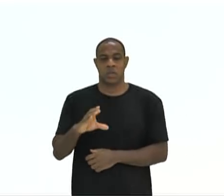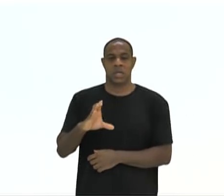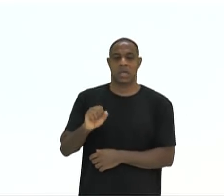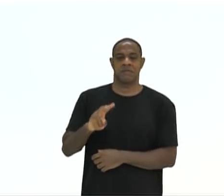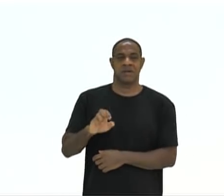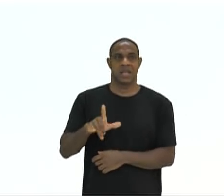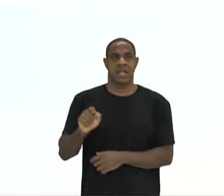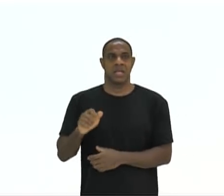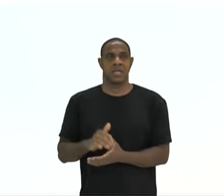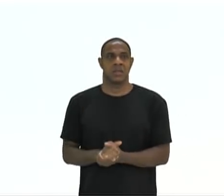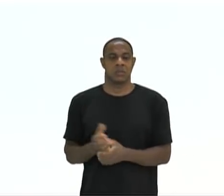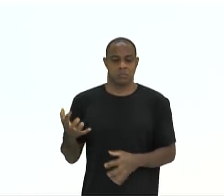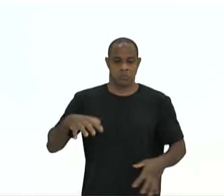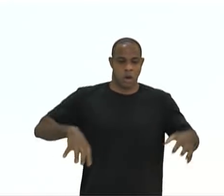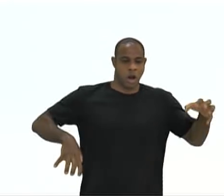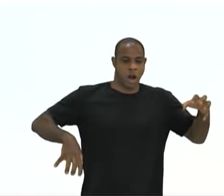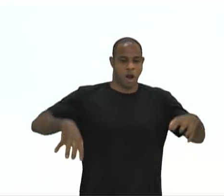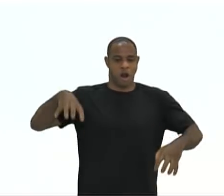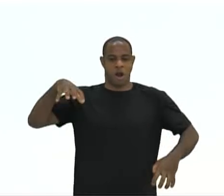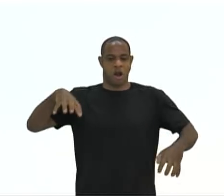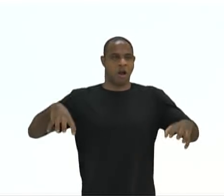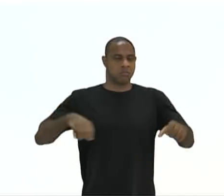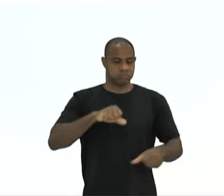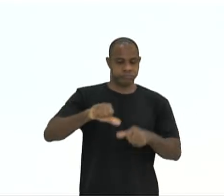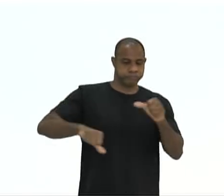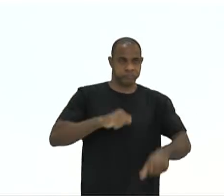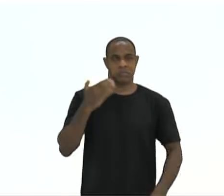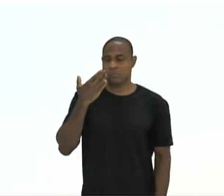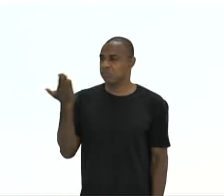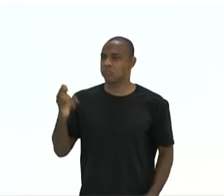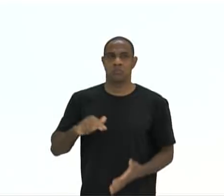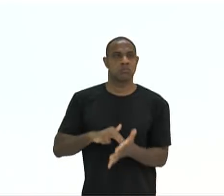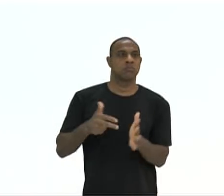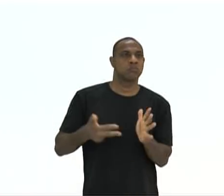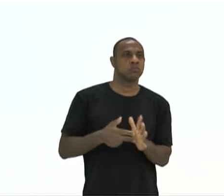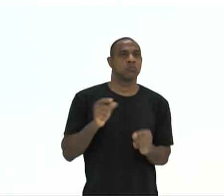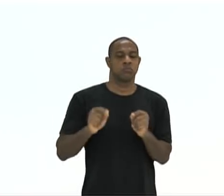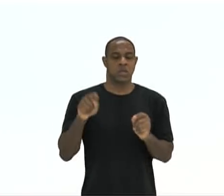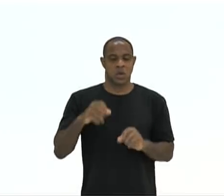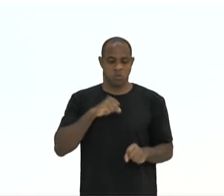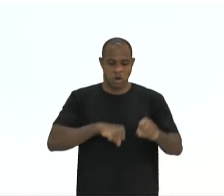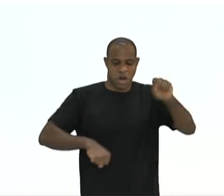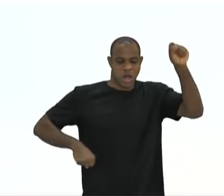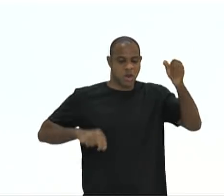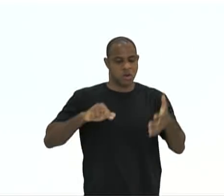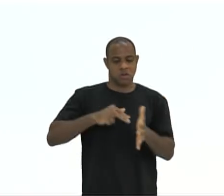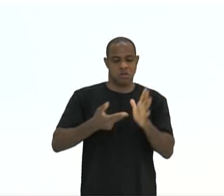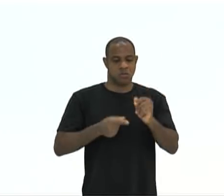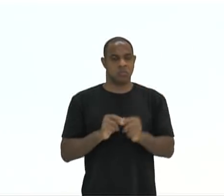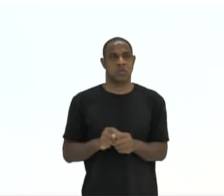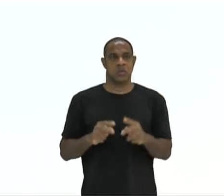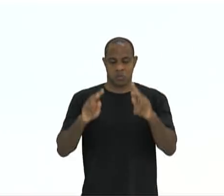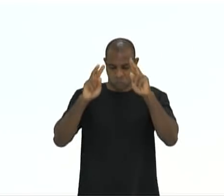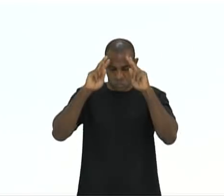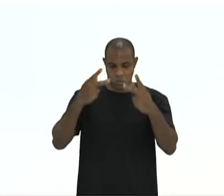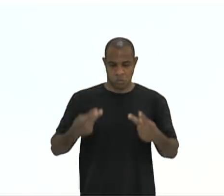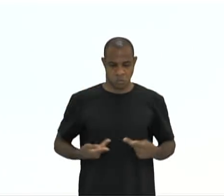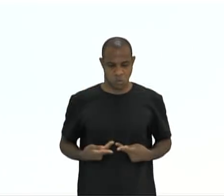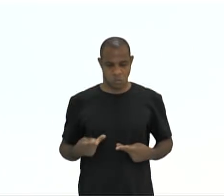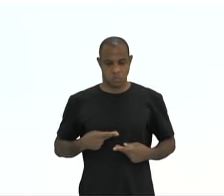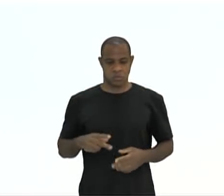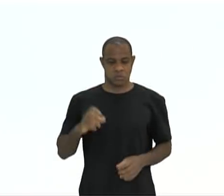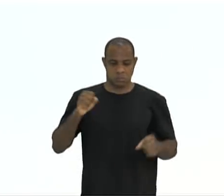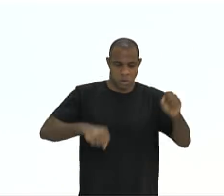mitos da franquia Transformers e redefine o que significa ser um herói. Humanos e Transformers estão em